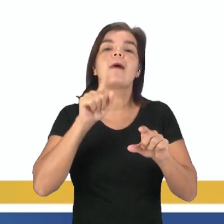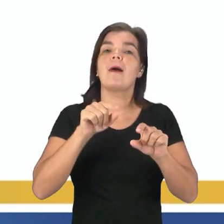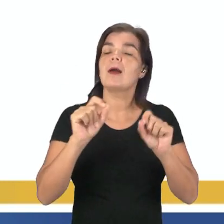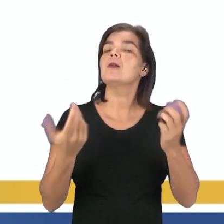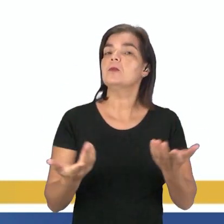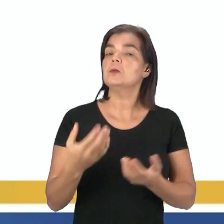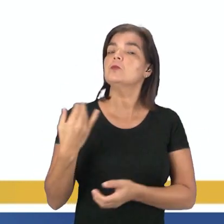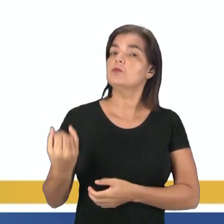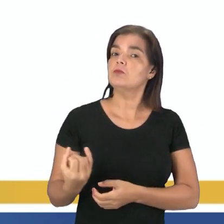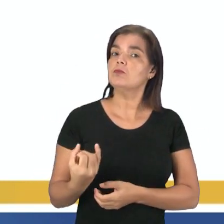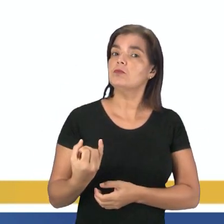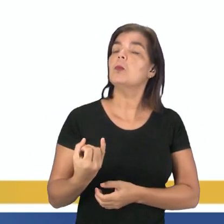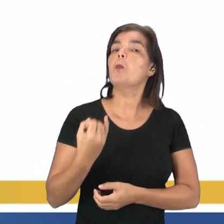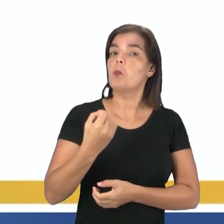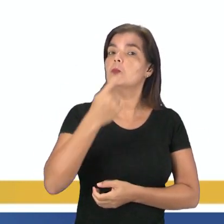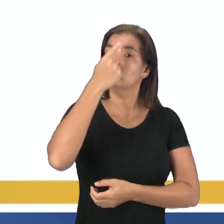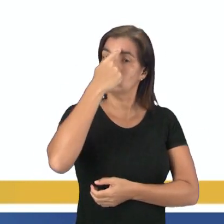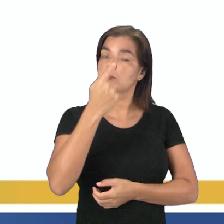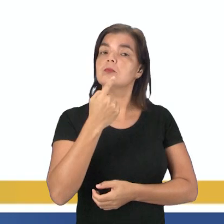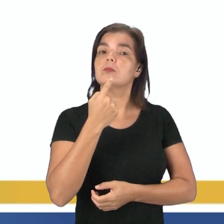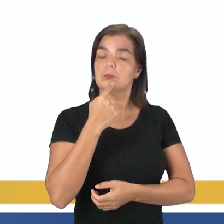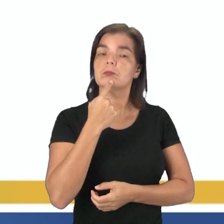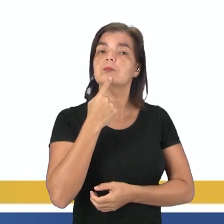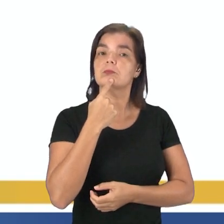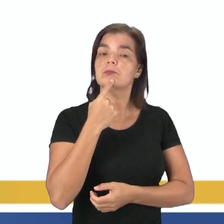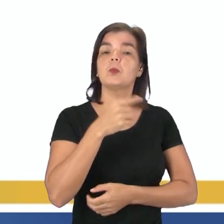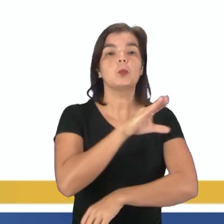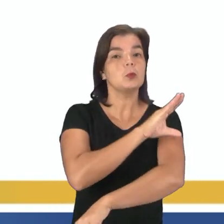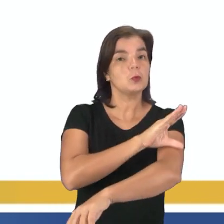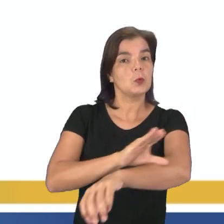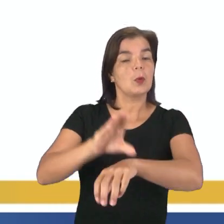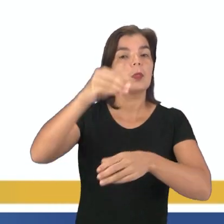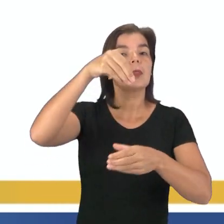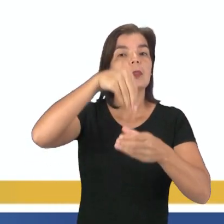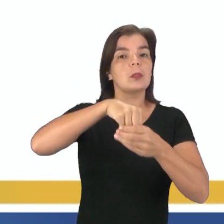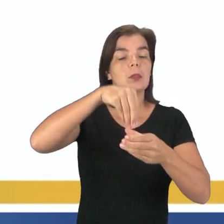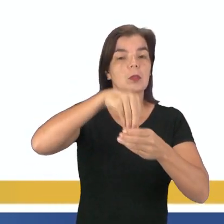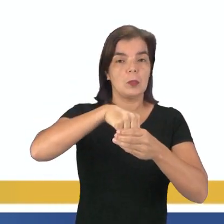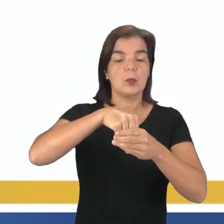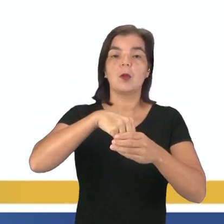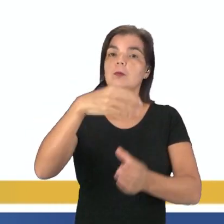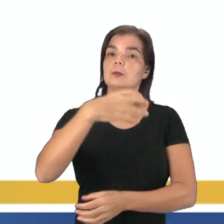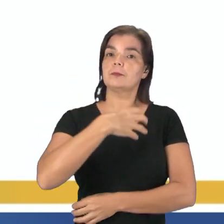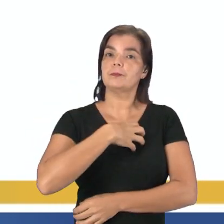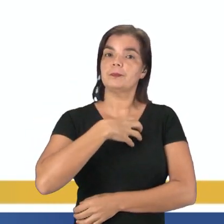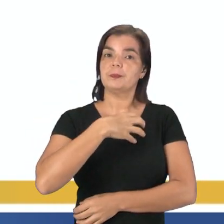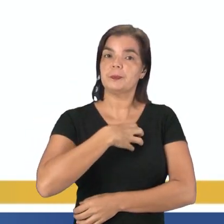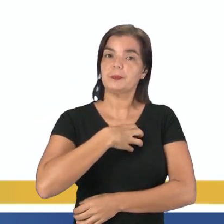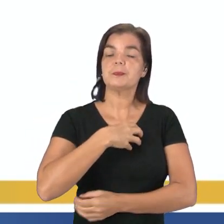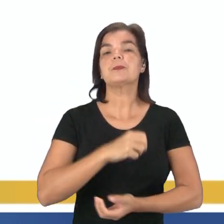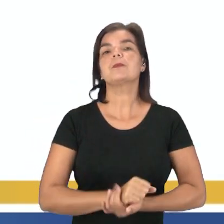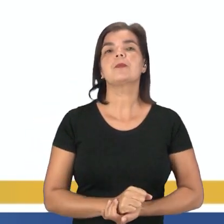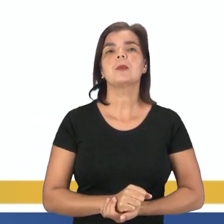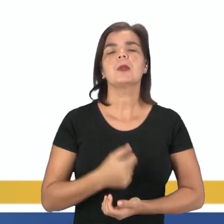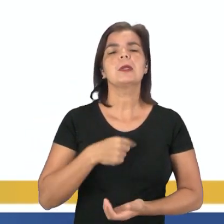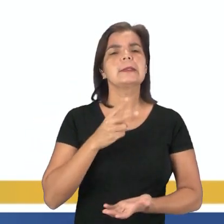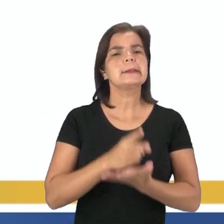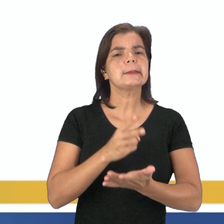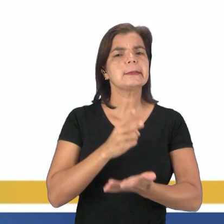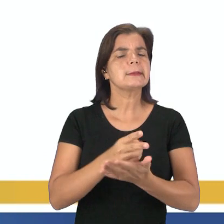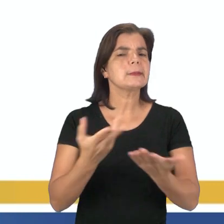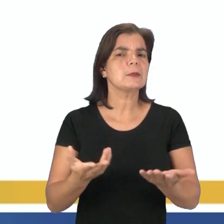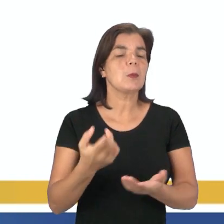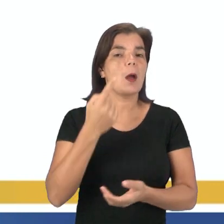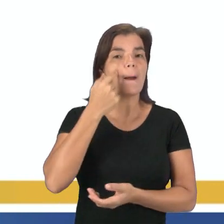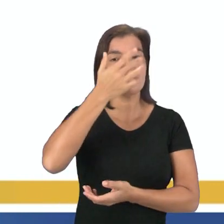prato muito simbólico e muito cultural dentro da Bahia, certo? Então, geralmente, quando a